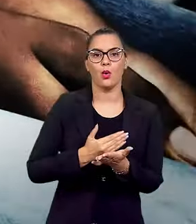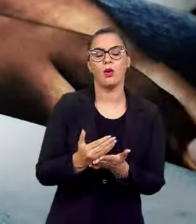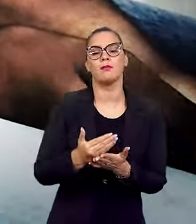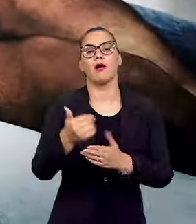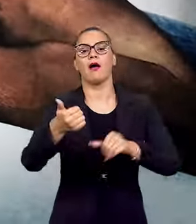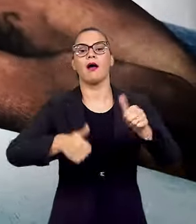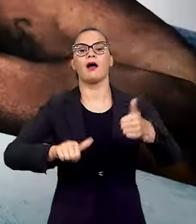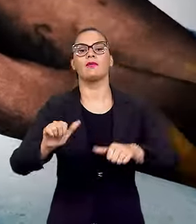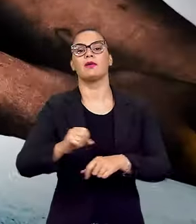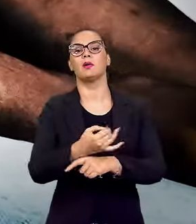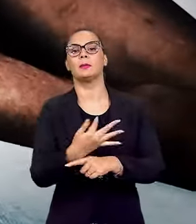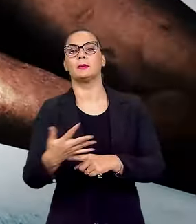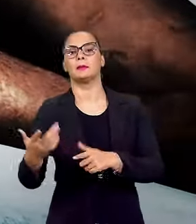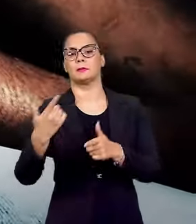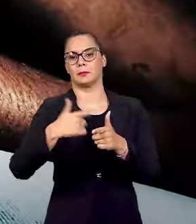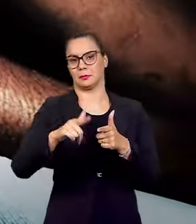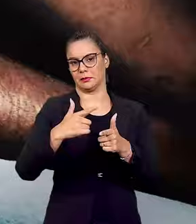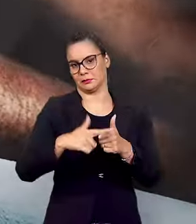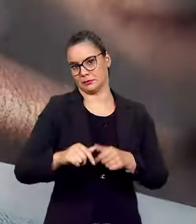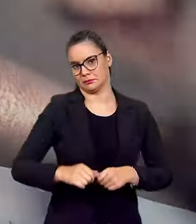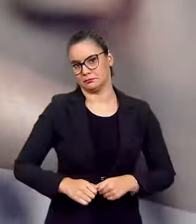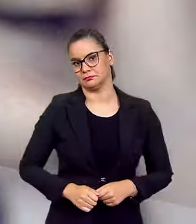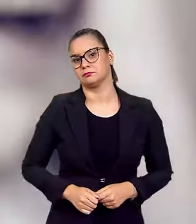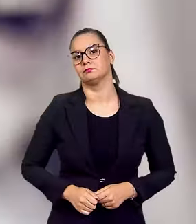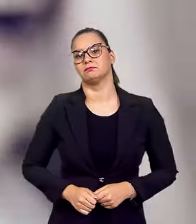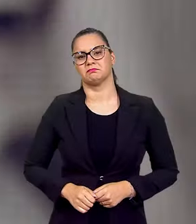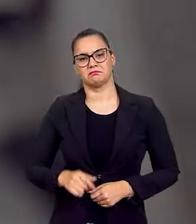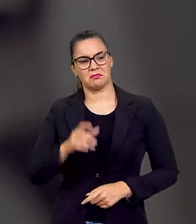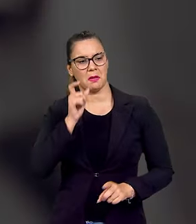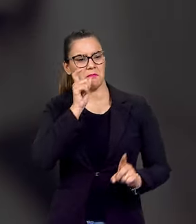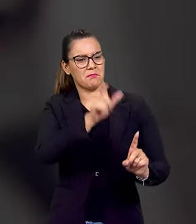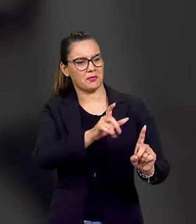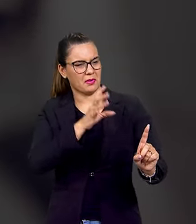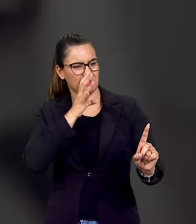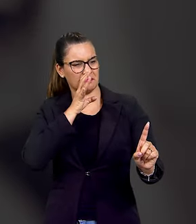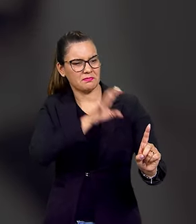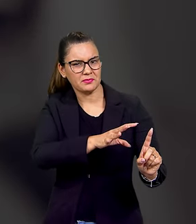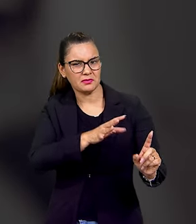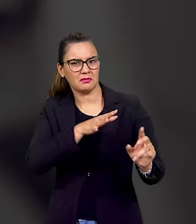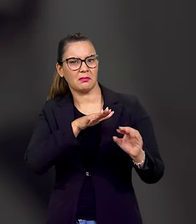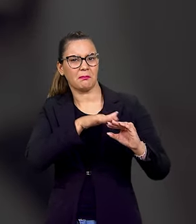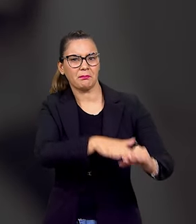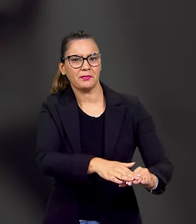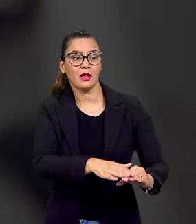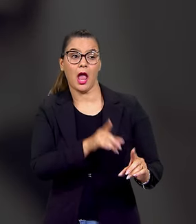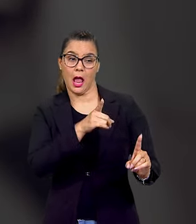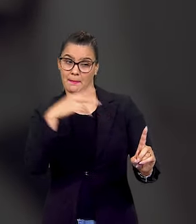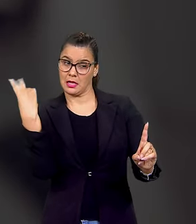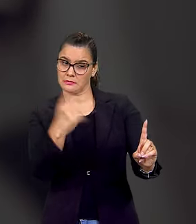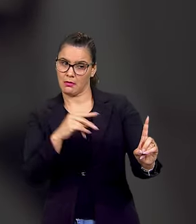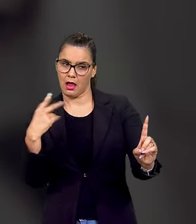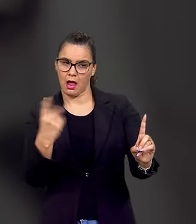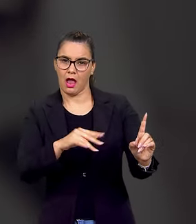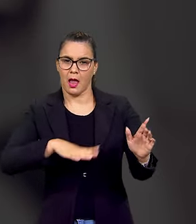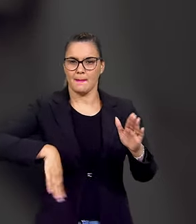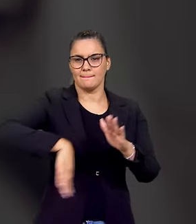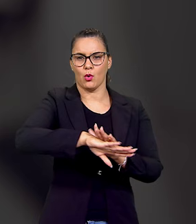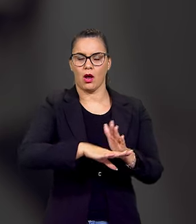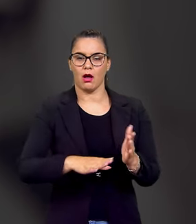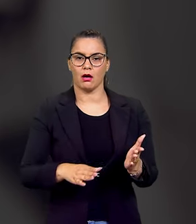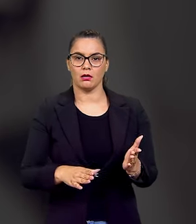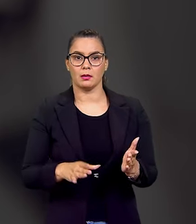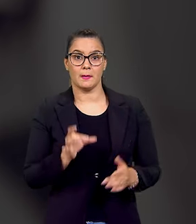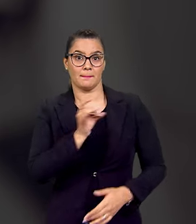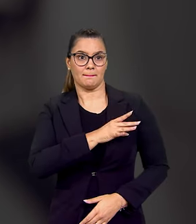desde que se começou a medir o tamanho desses problemas. Insulto, humilhação, xingamento, ameaça de apanhar,